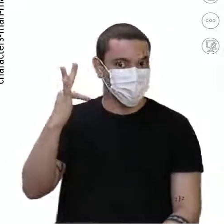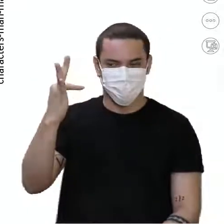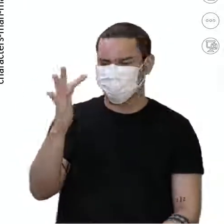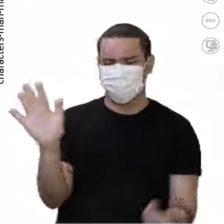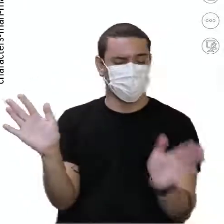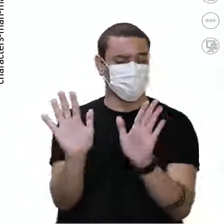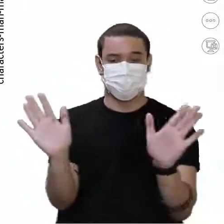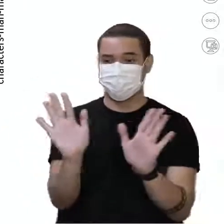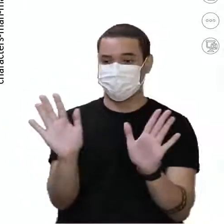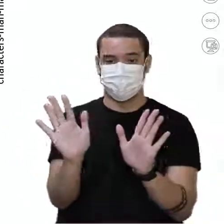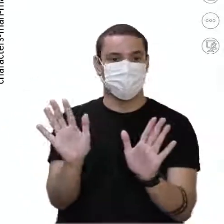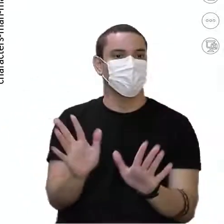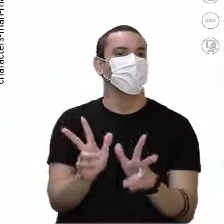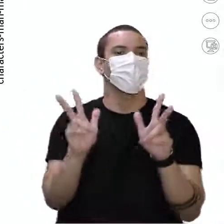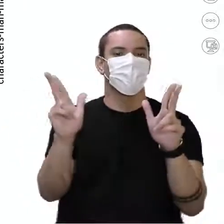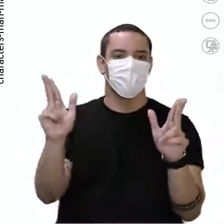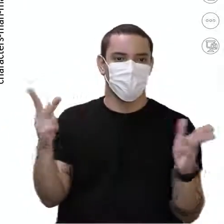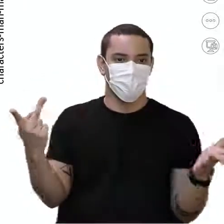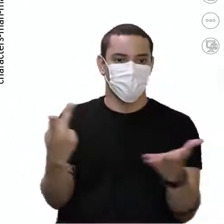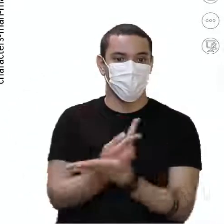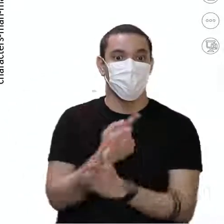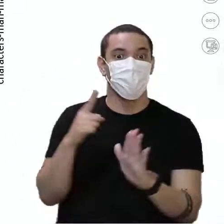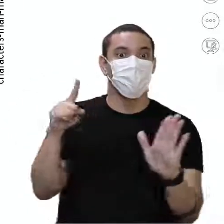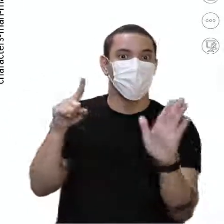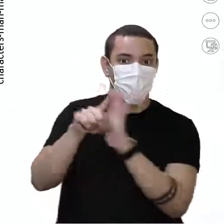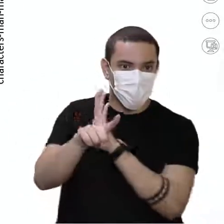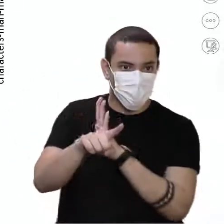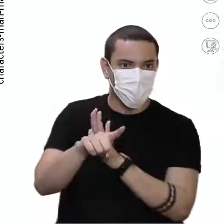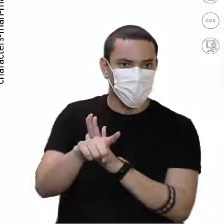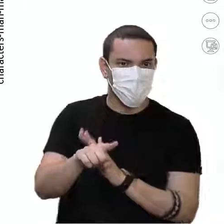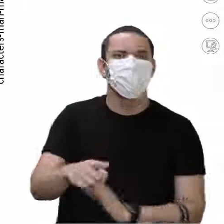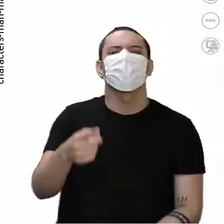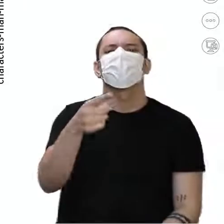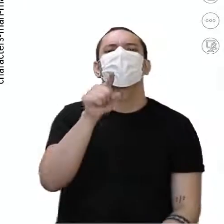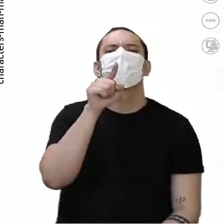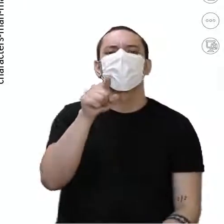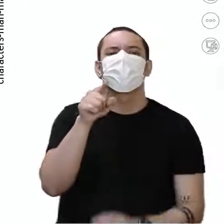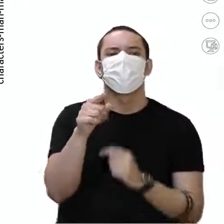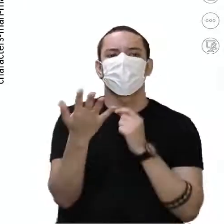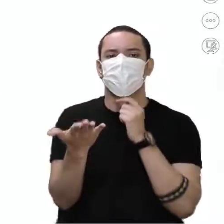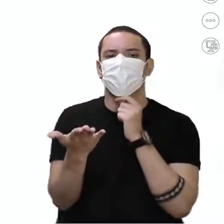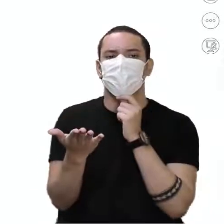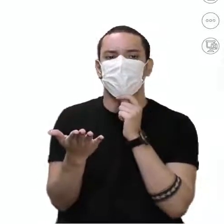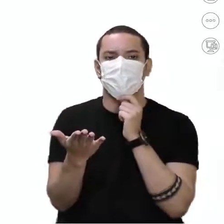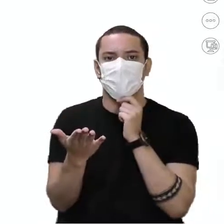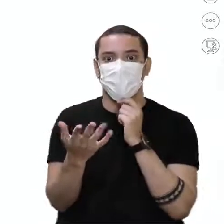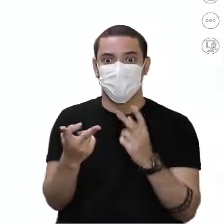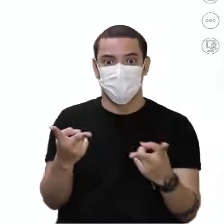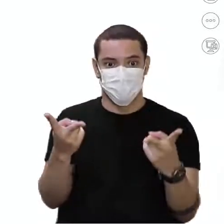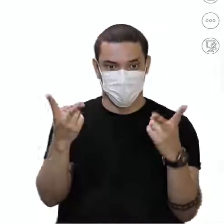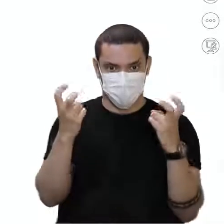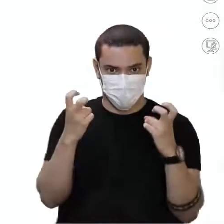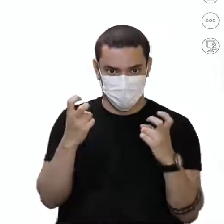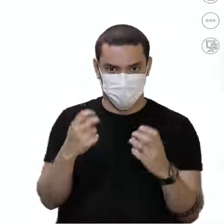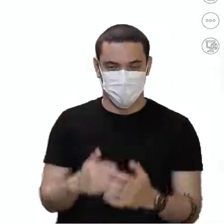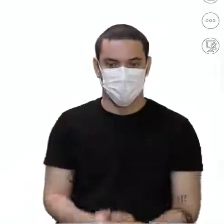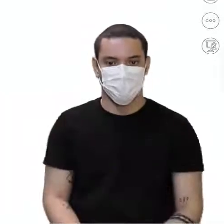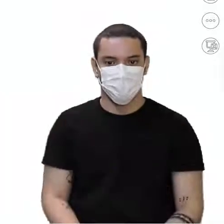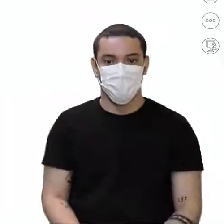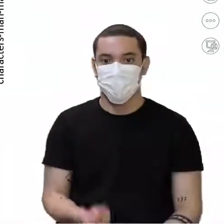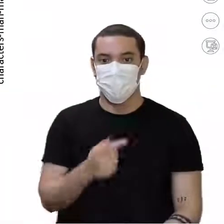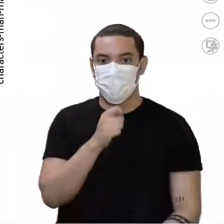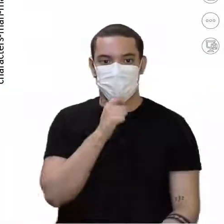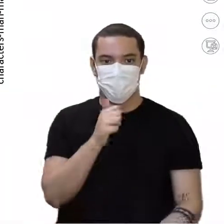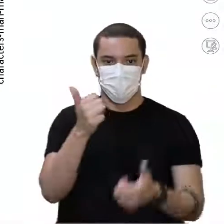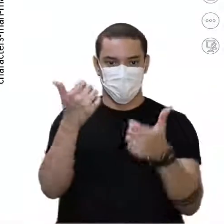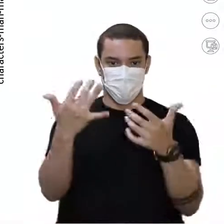aqui outra mesma situação, só que como uma pergunta. Has he ever been mugged? Aí perceba, eu nem comentei lá com